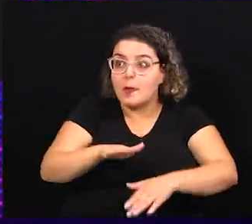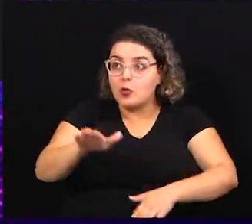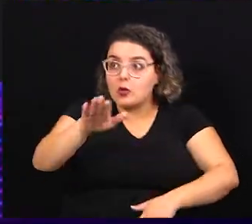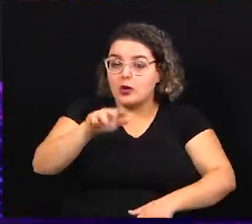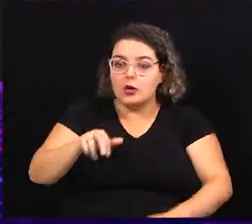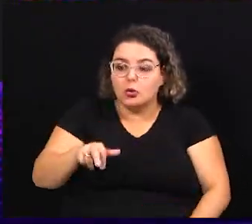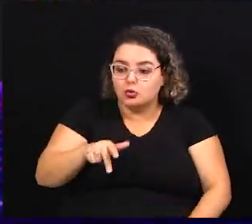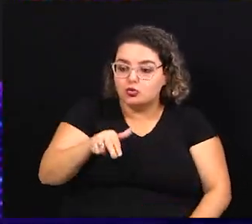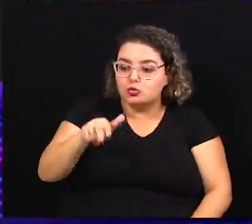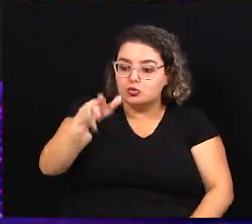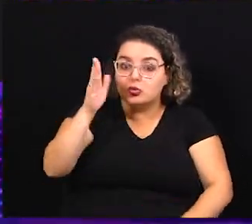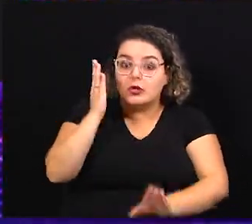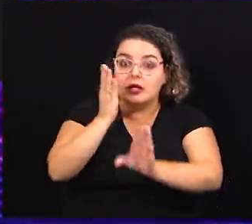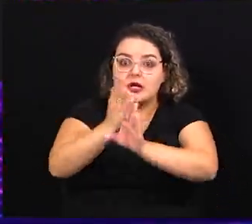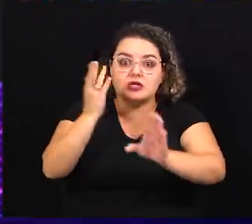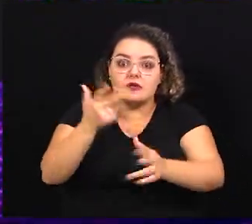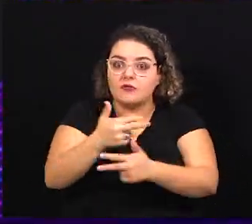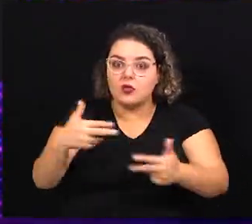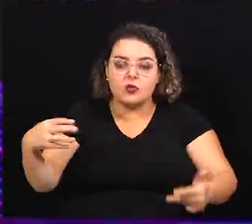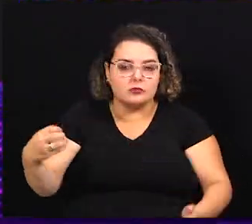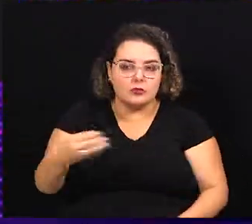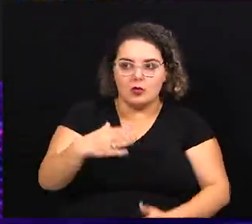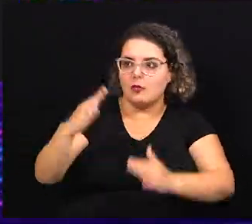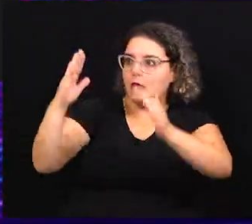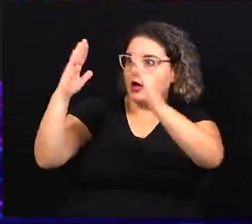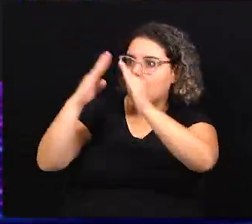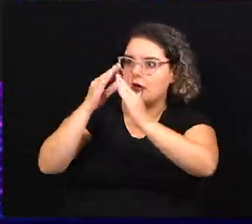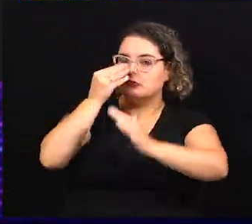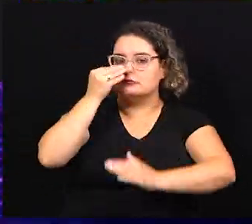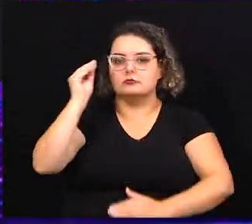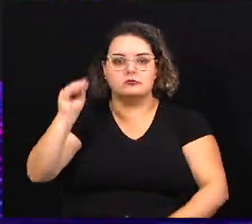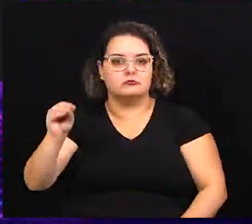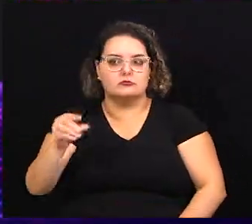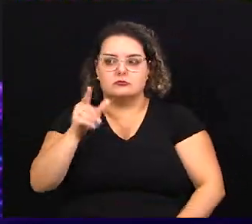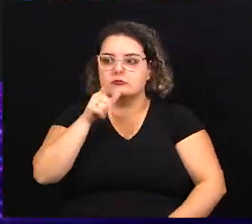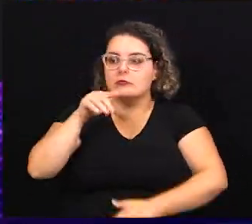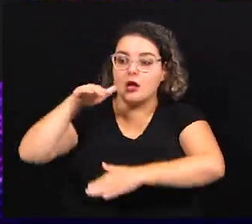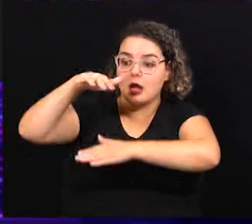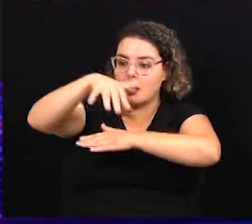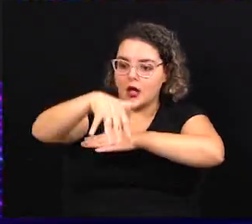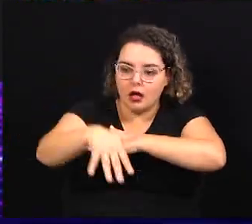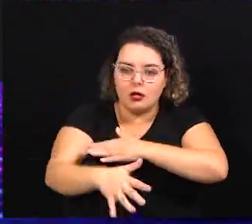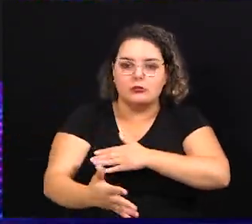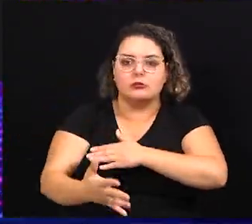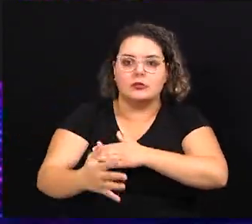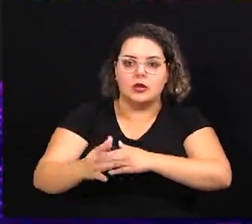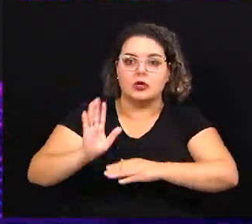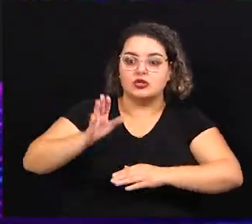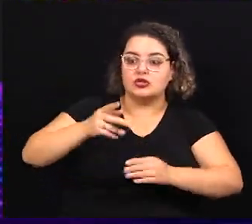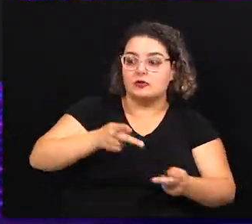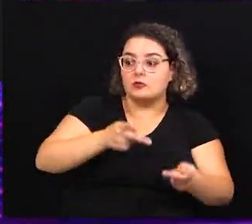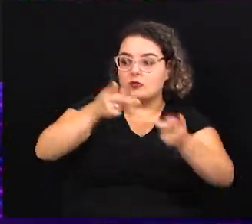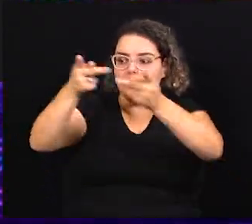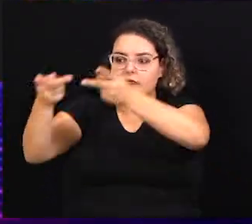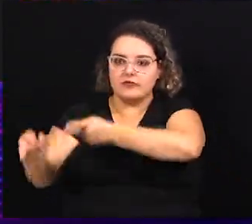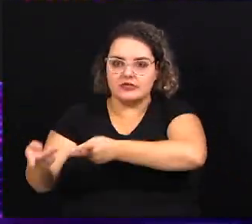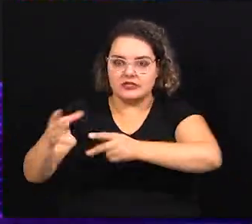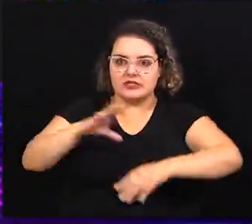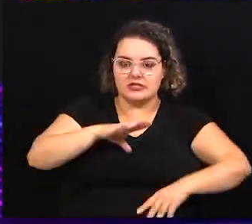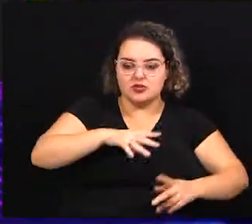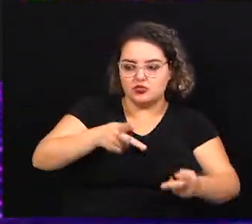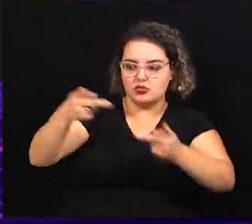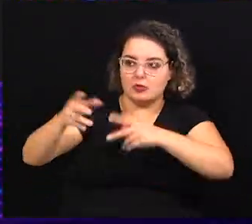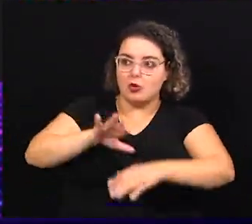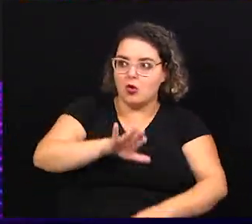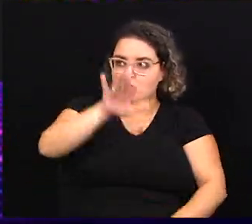gente sempre achava alguma coisa nova. Seja uma casa abandonada, uma cachoeira, a gente já cruzou o morro até a cidade vizinha. E quando eu chegava